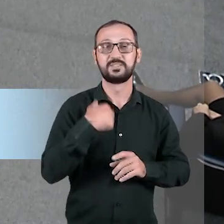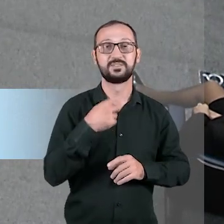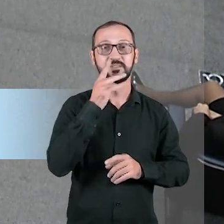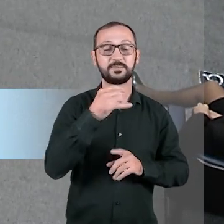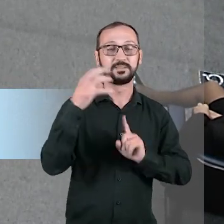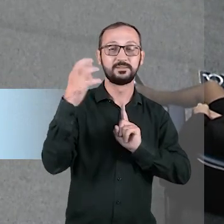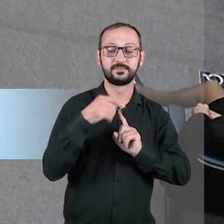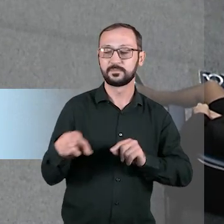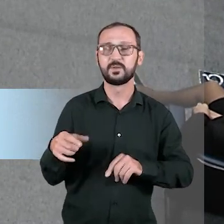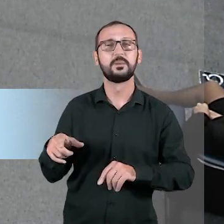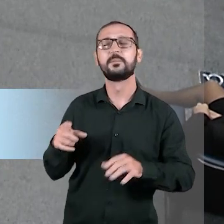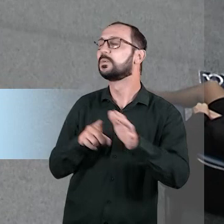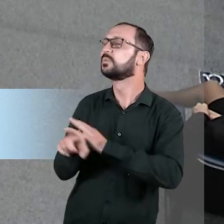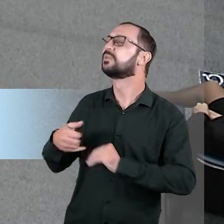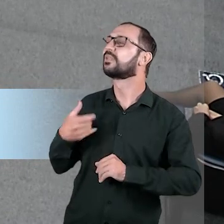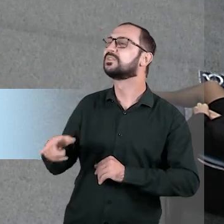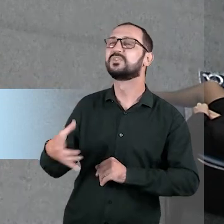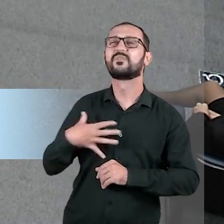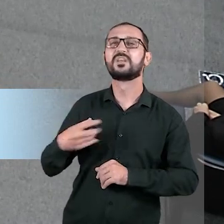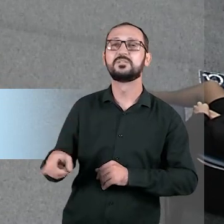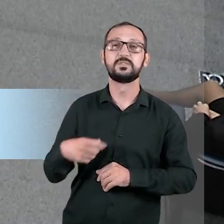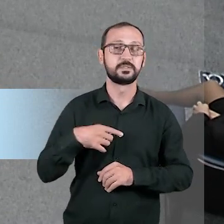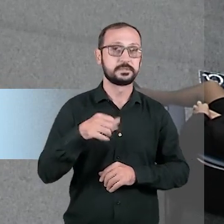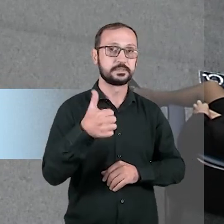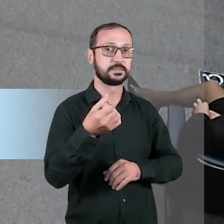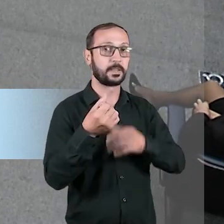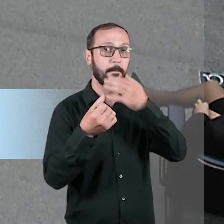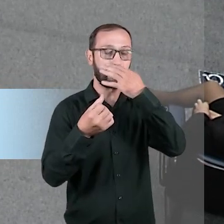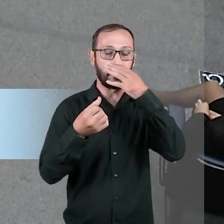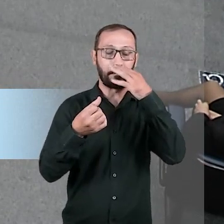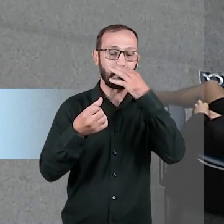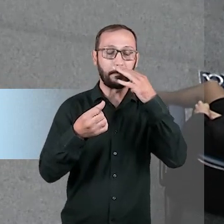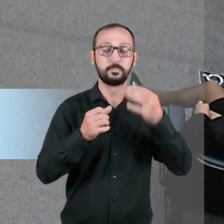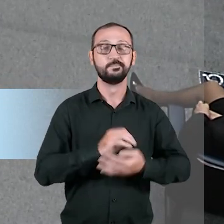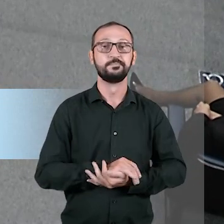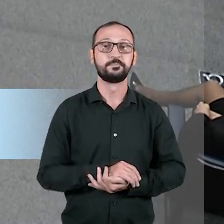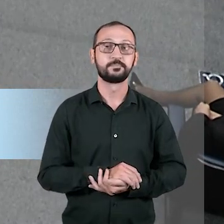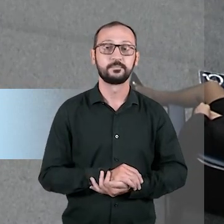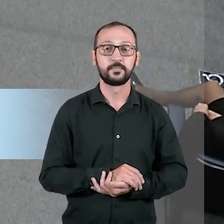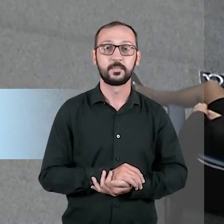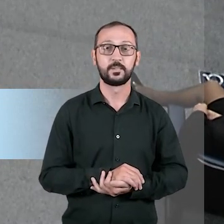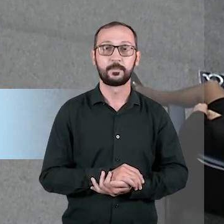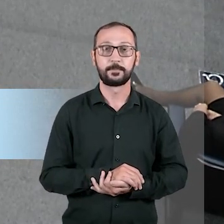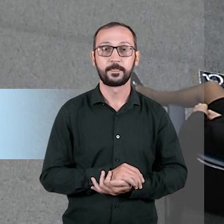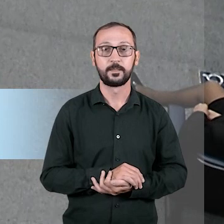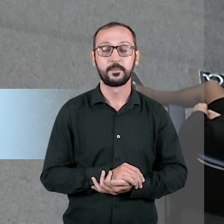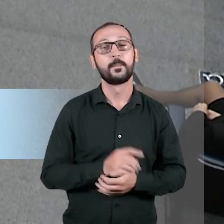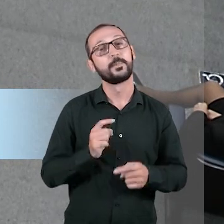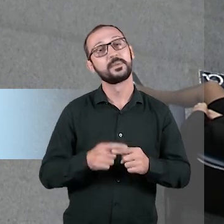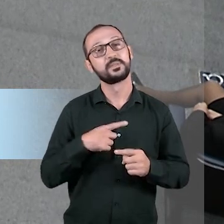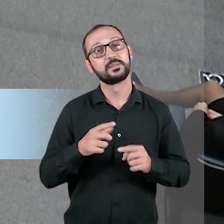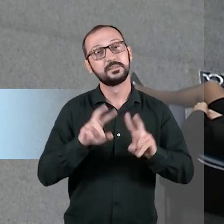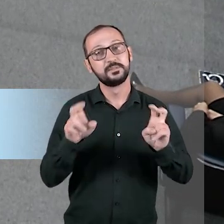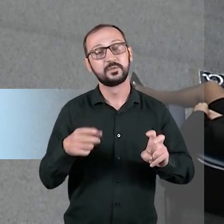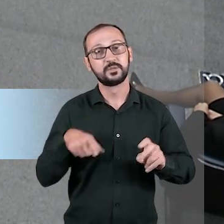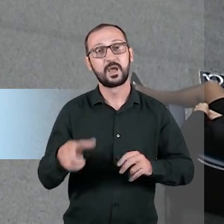intuição de pai. Quantos anos né? ele tinha? Ele tinha 16. Ah, tá, já estava... 16. Porque até tem